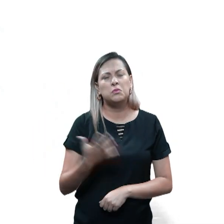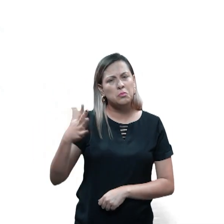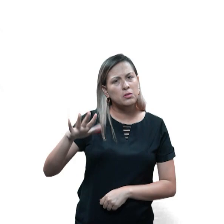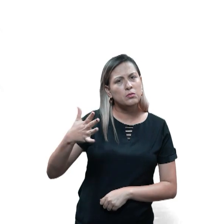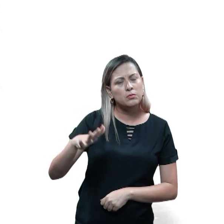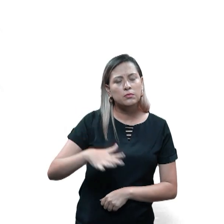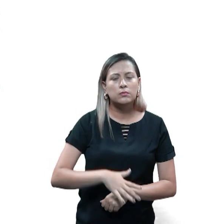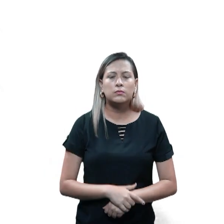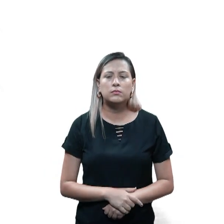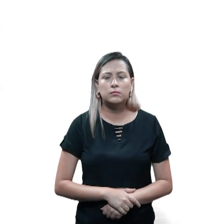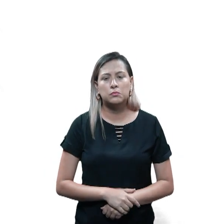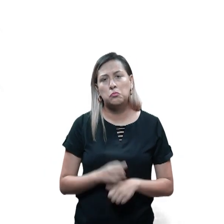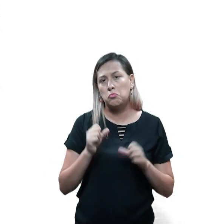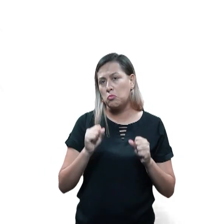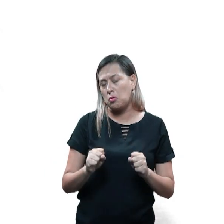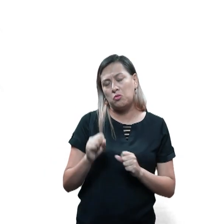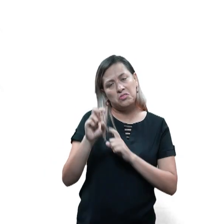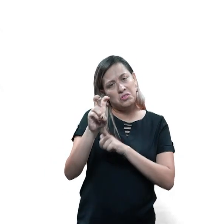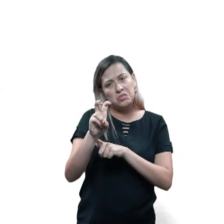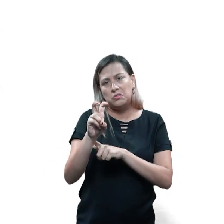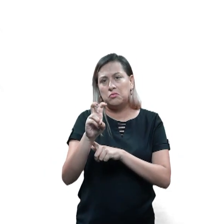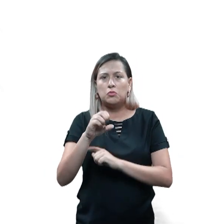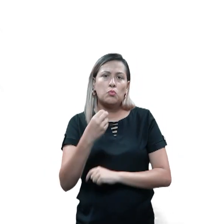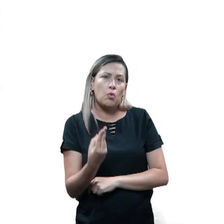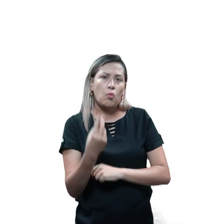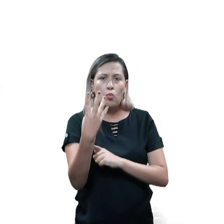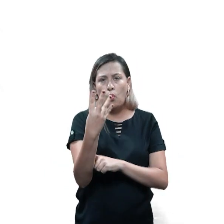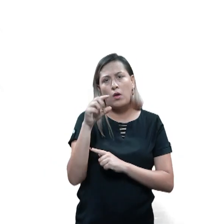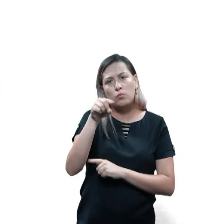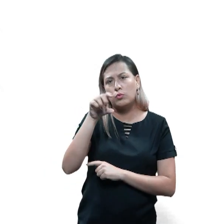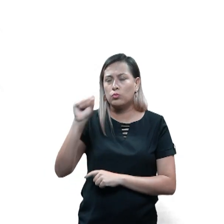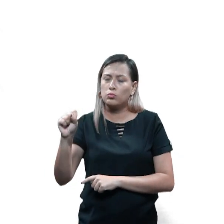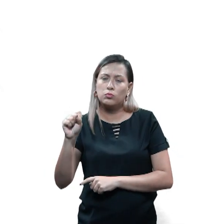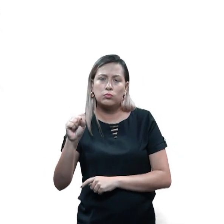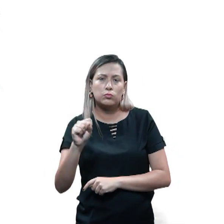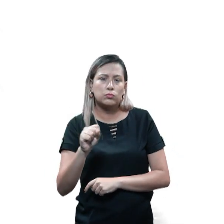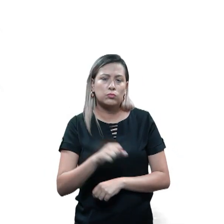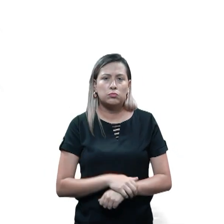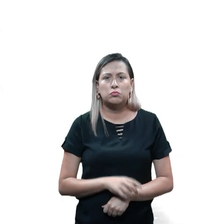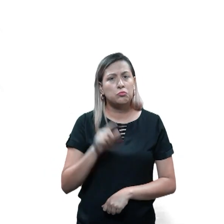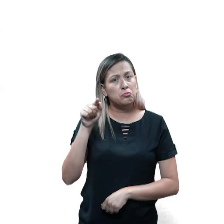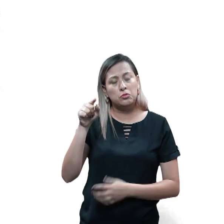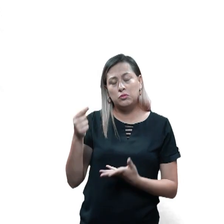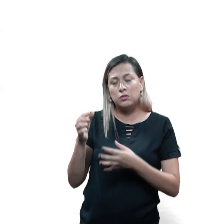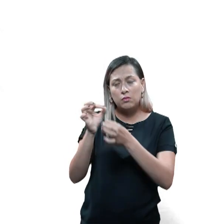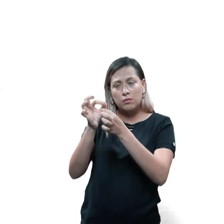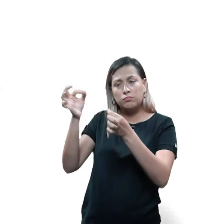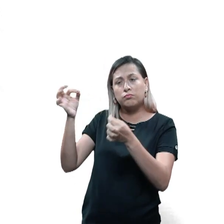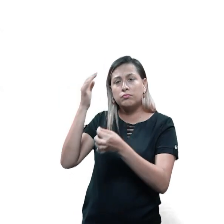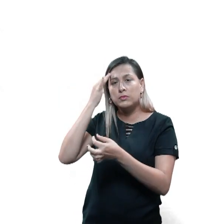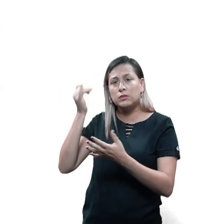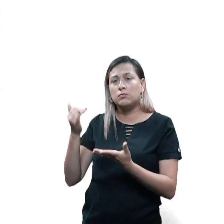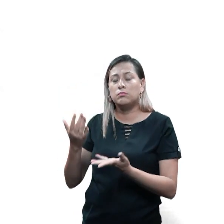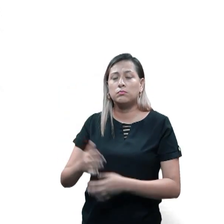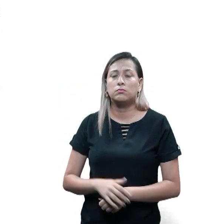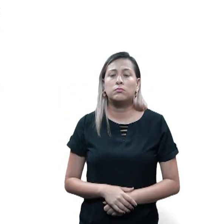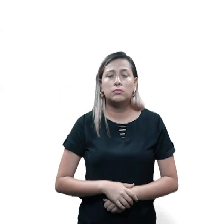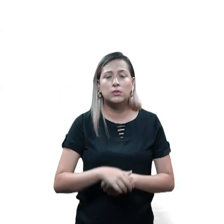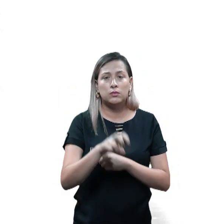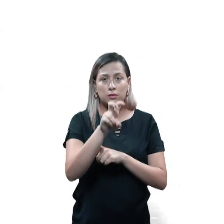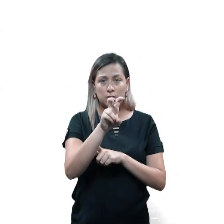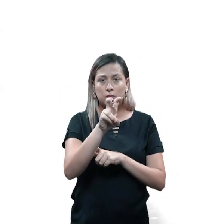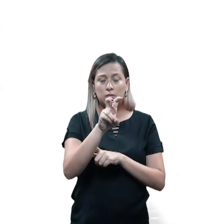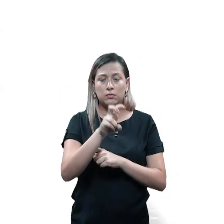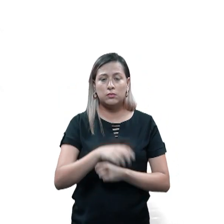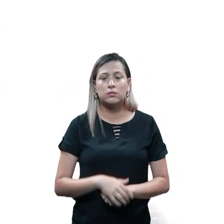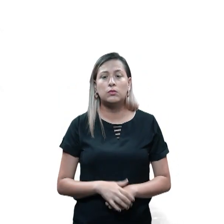média, né? Pode dar 5, pode dar 4,8, pode dar... Isso você vai ver o que deu. Deu 5,